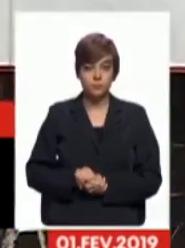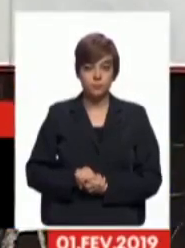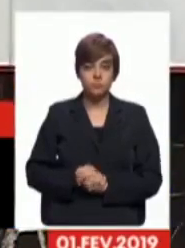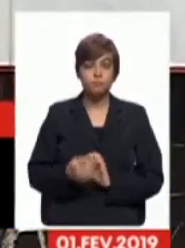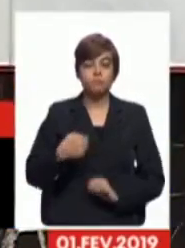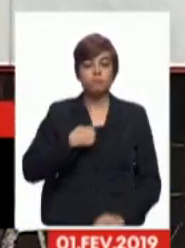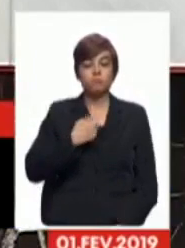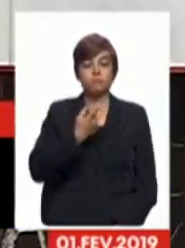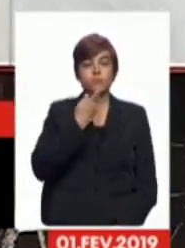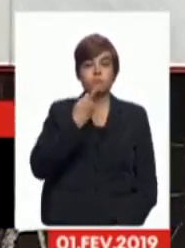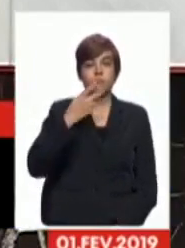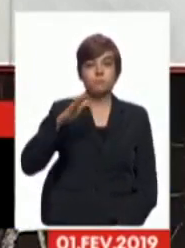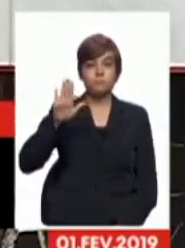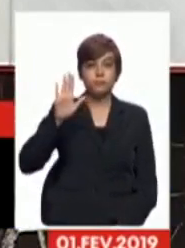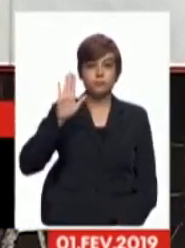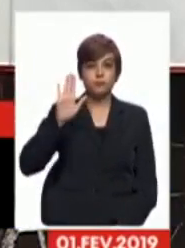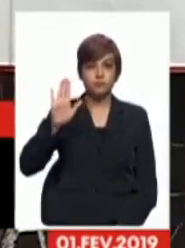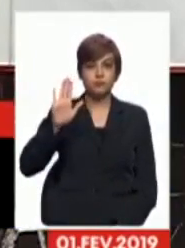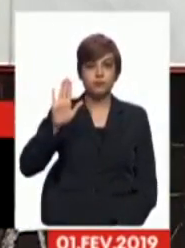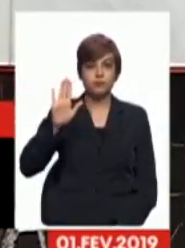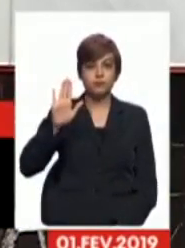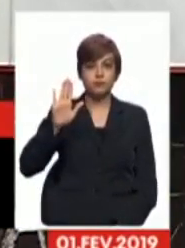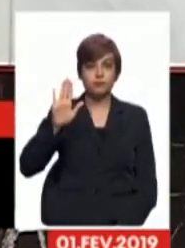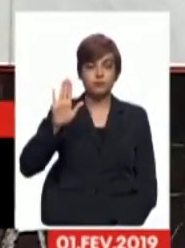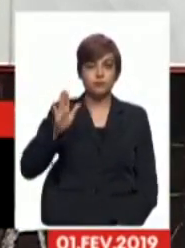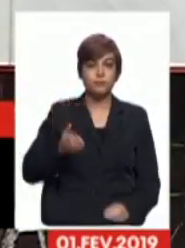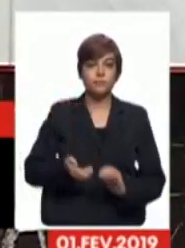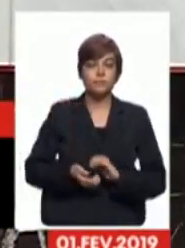Assim o prometo.